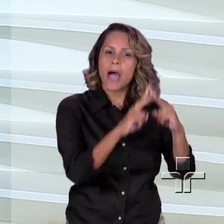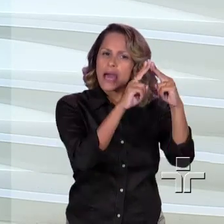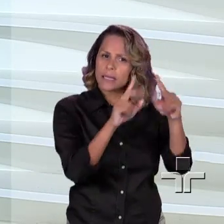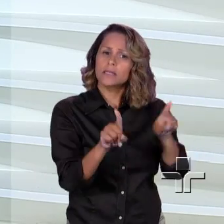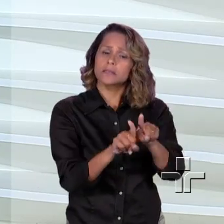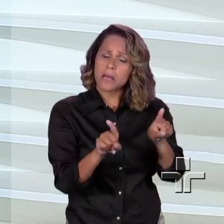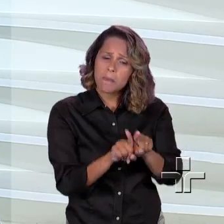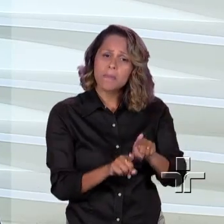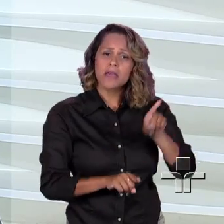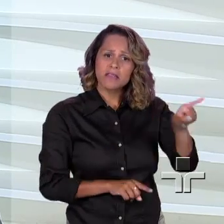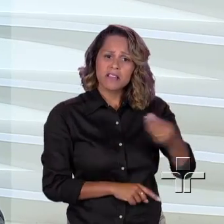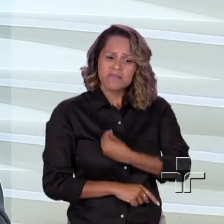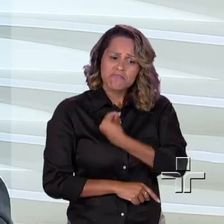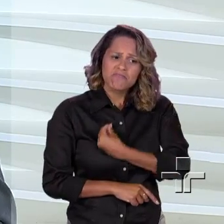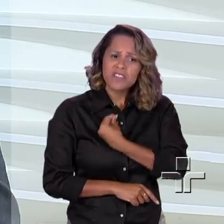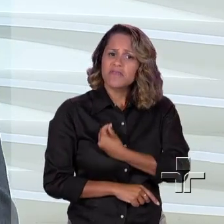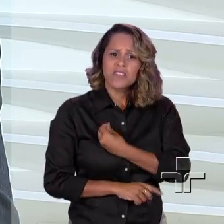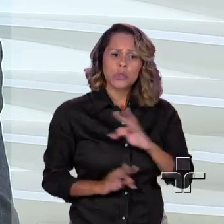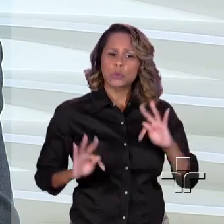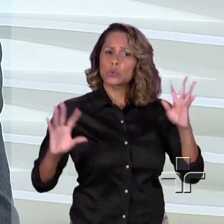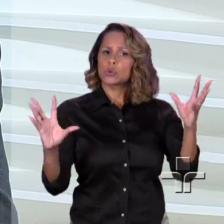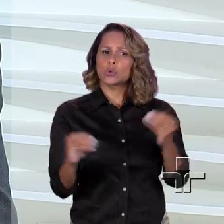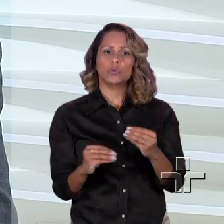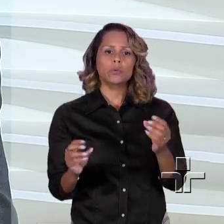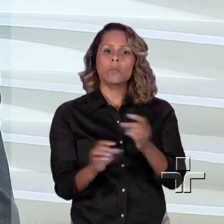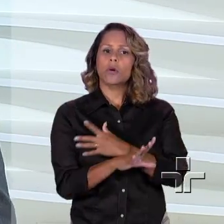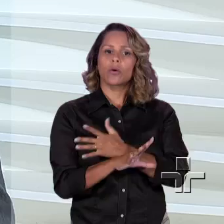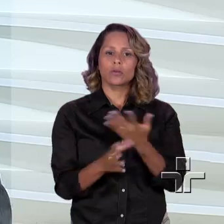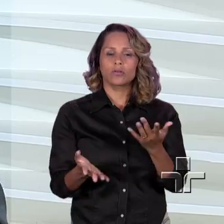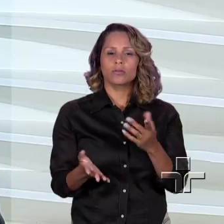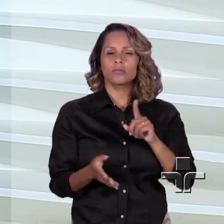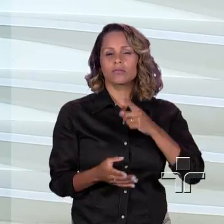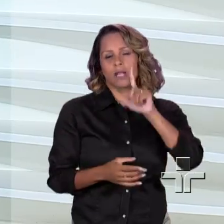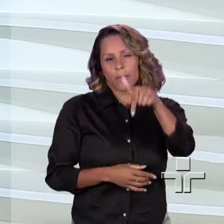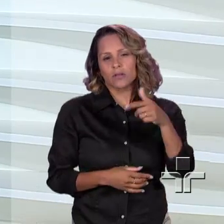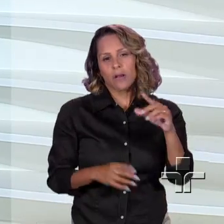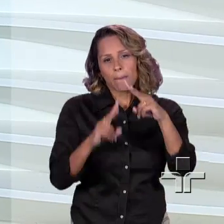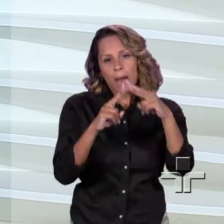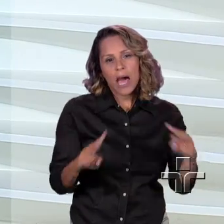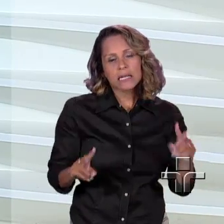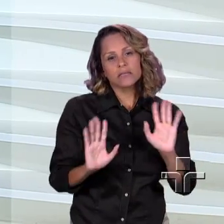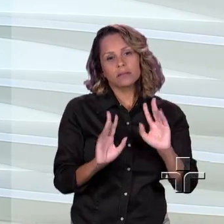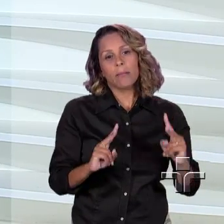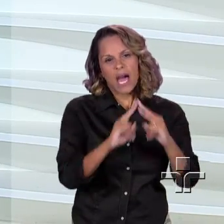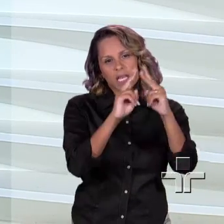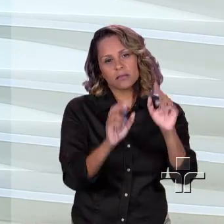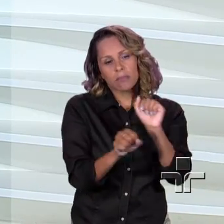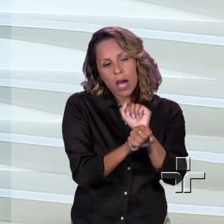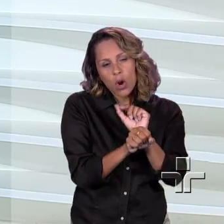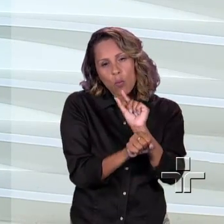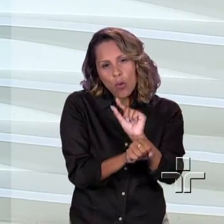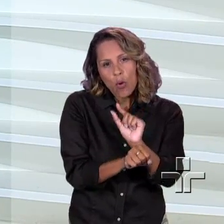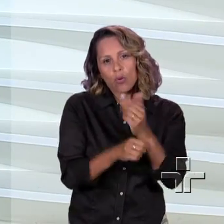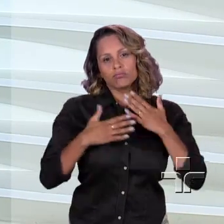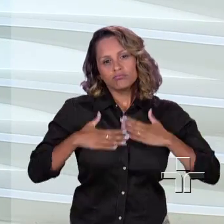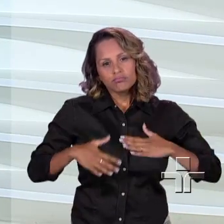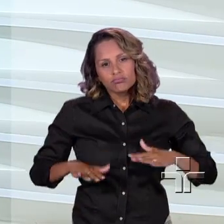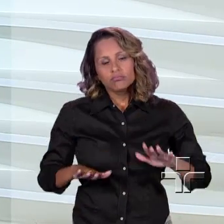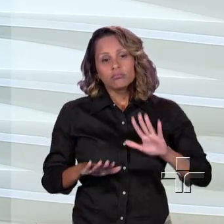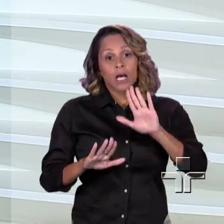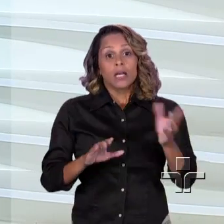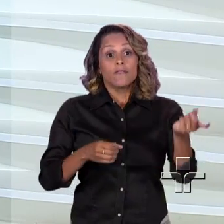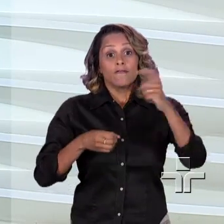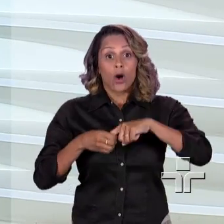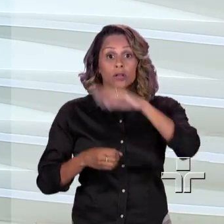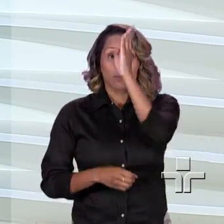ler um pouco. O livro passa essa ideia. Tomou um sabático, né? Depois ele volta para o Brasil em 81, e já em 82